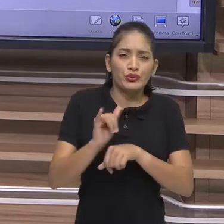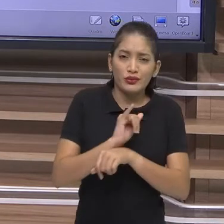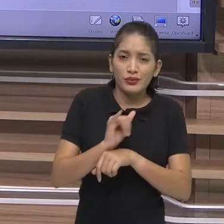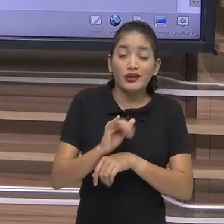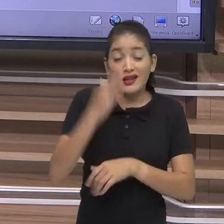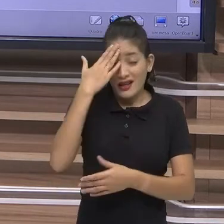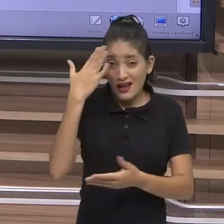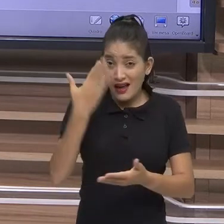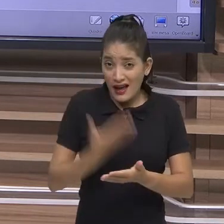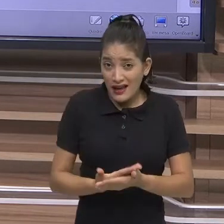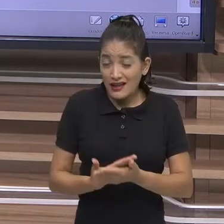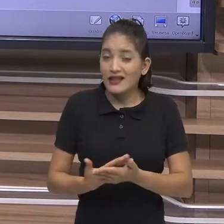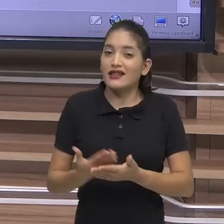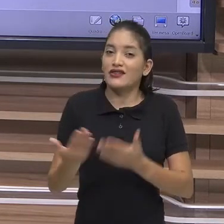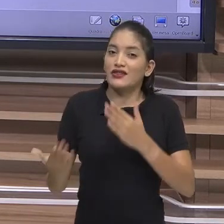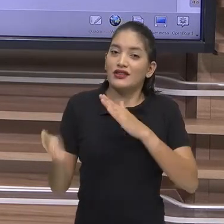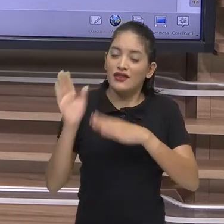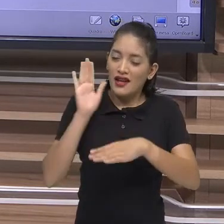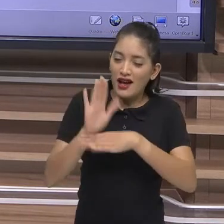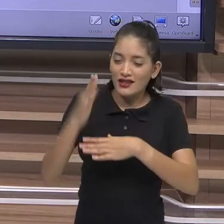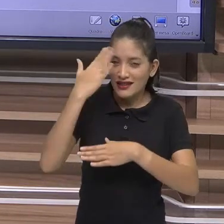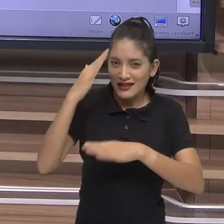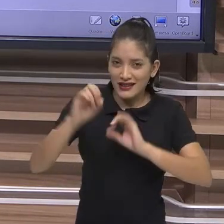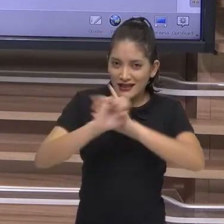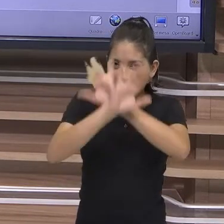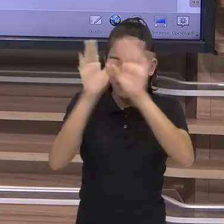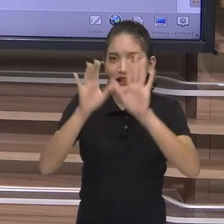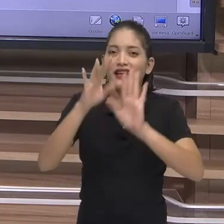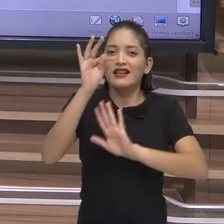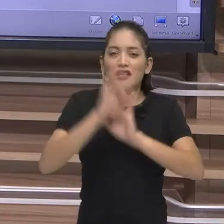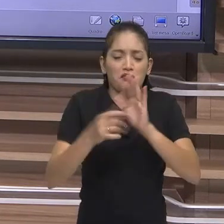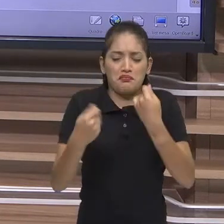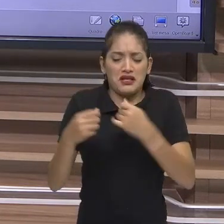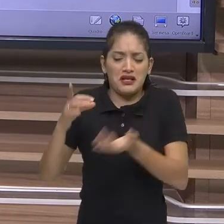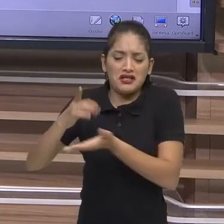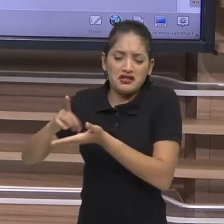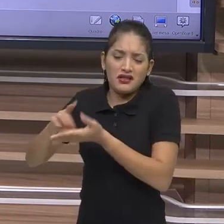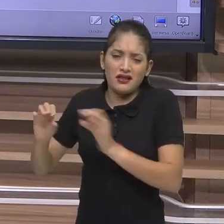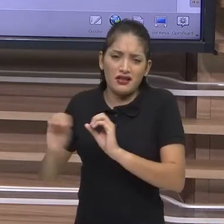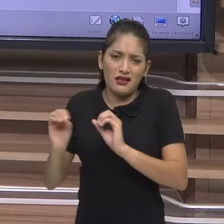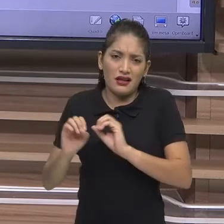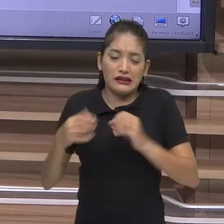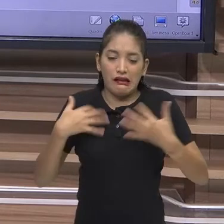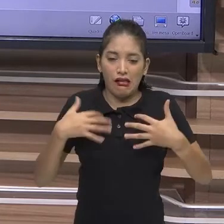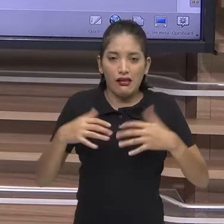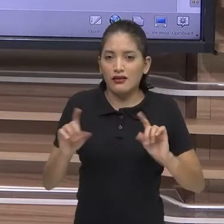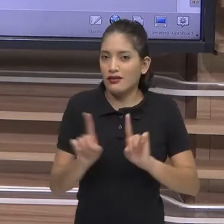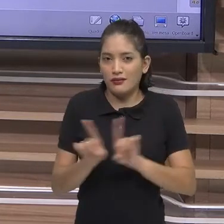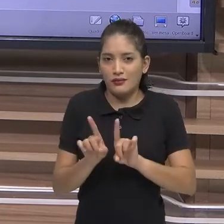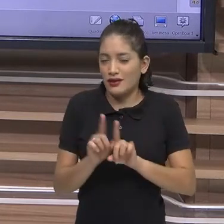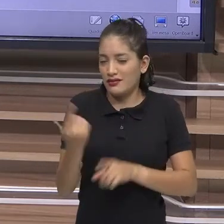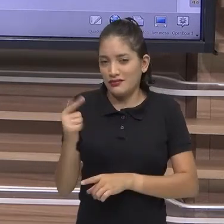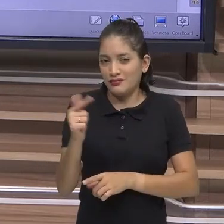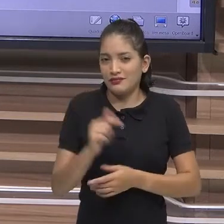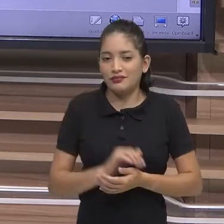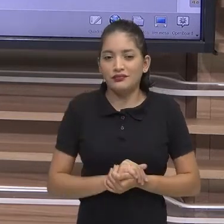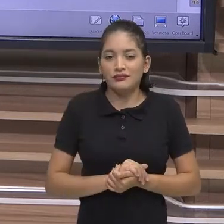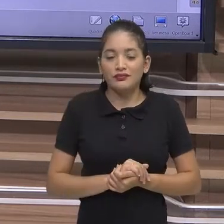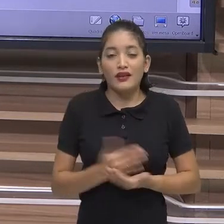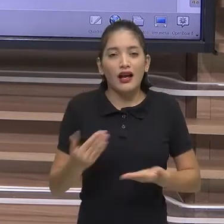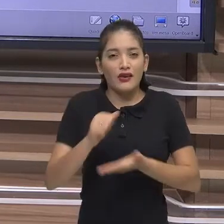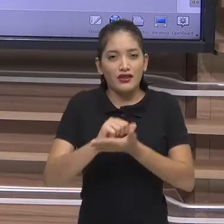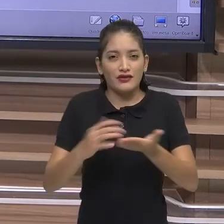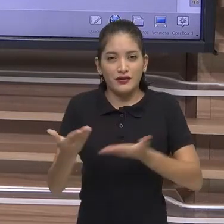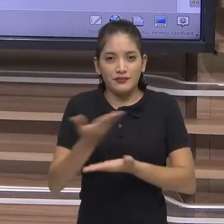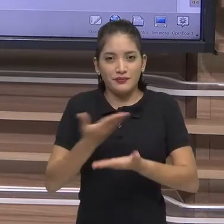tenho certeza que vai ajudar bastante na compreensão de texto. Você não vai precisar de dicionário e nem se desesperar, right? Acompanhem comigo a